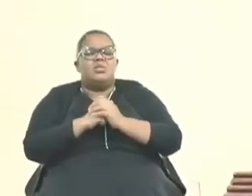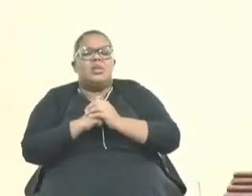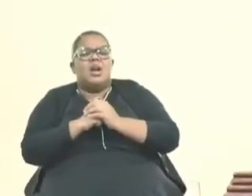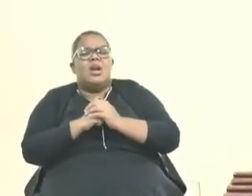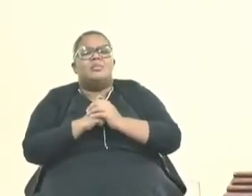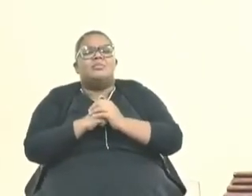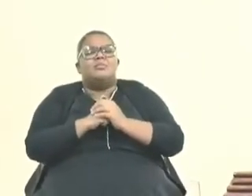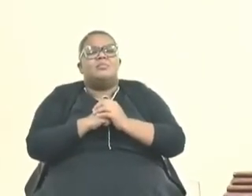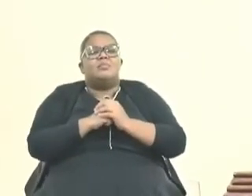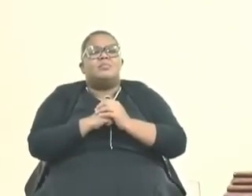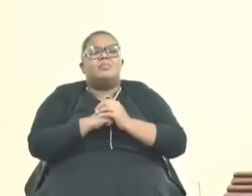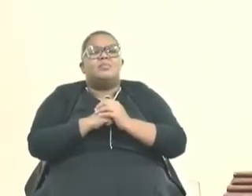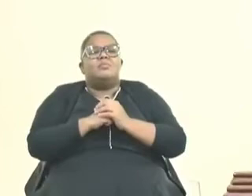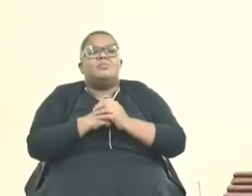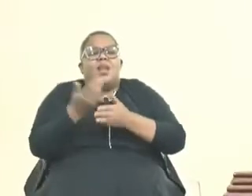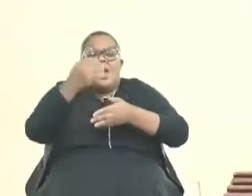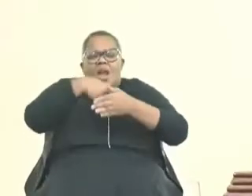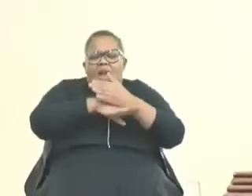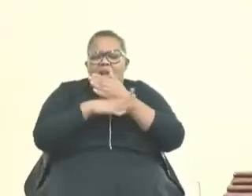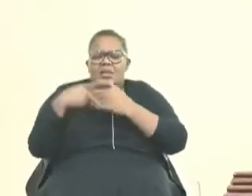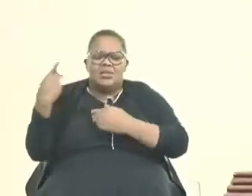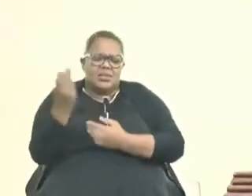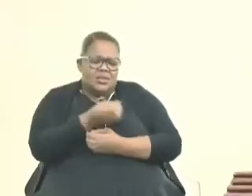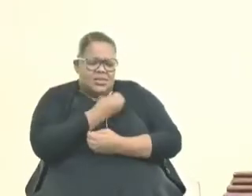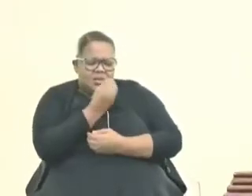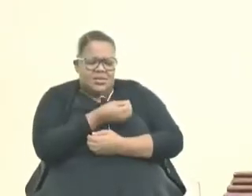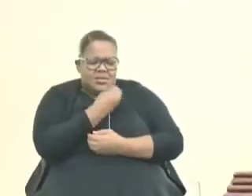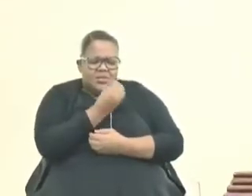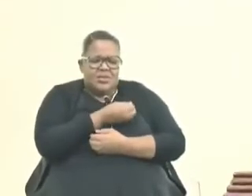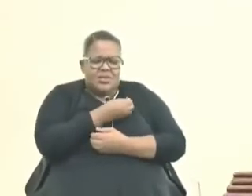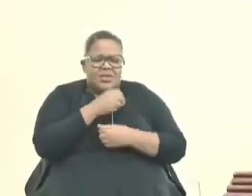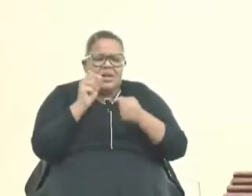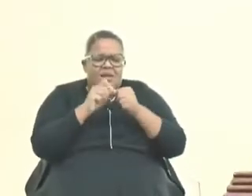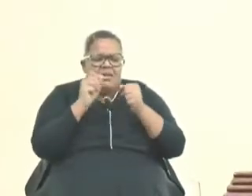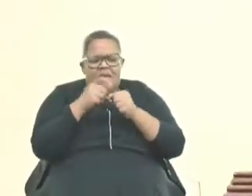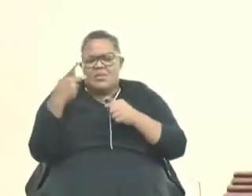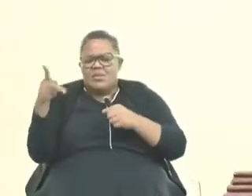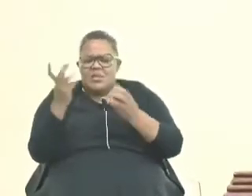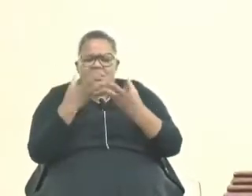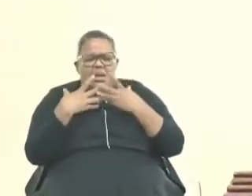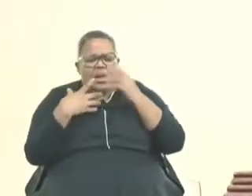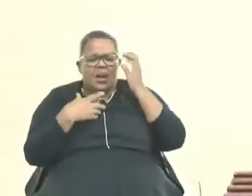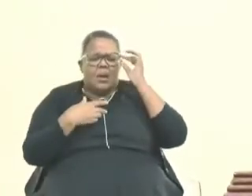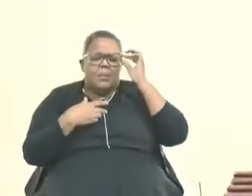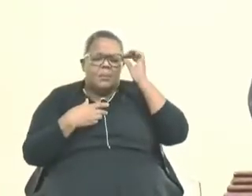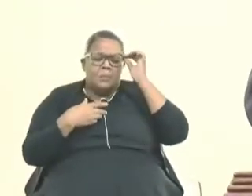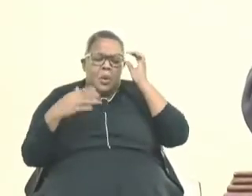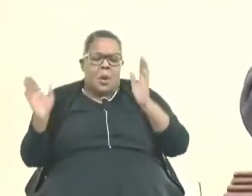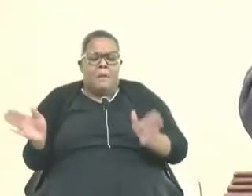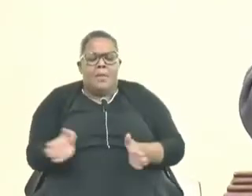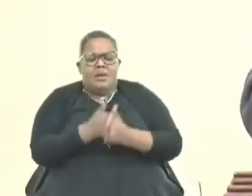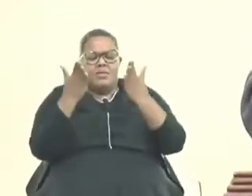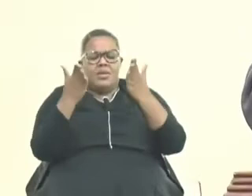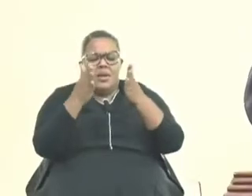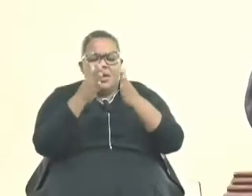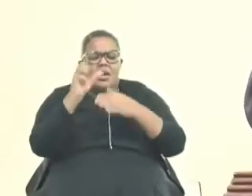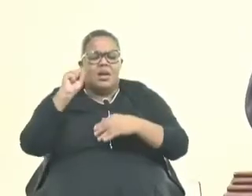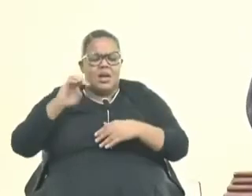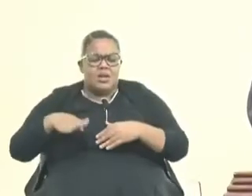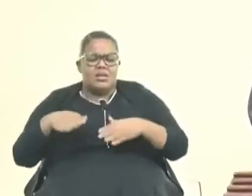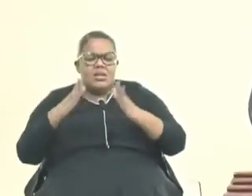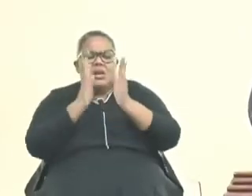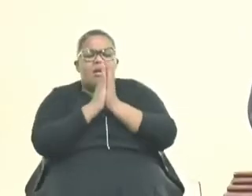a situação da tua vida eu peço que entra nessa vida faça o teu Sobrenatural faça o teu extraordinário assim eu oro